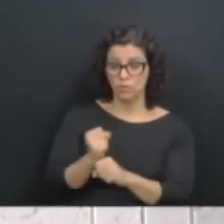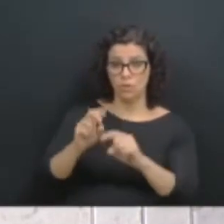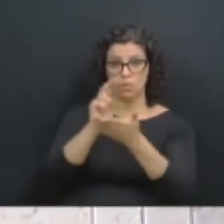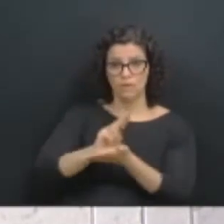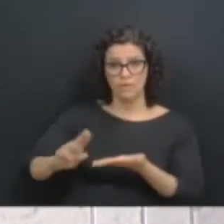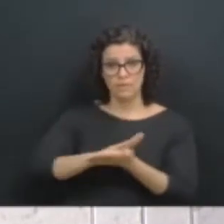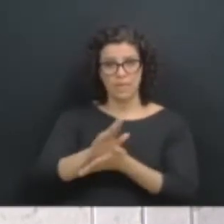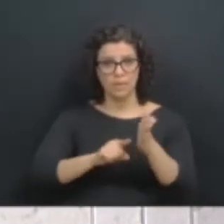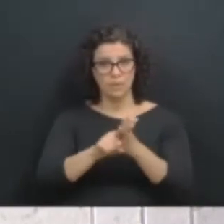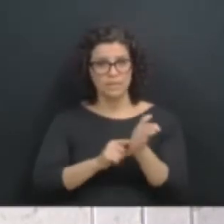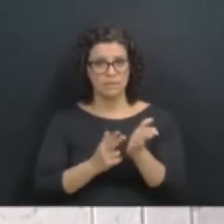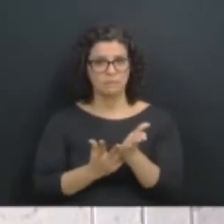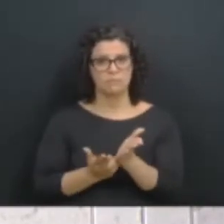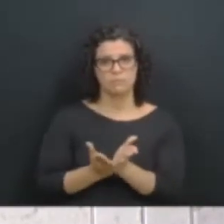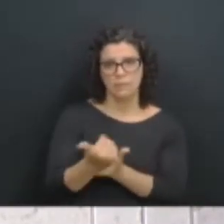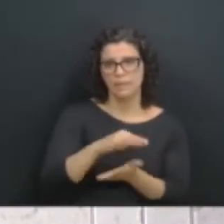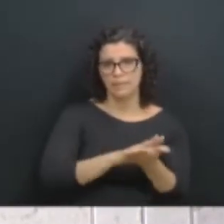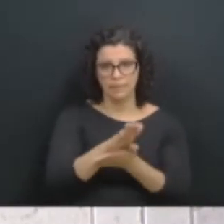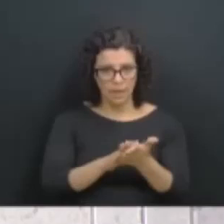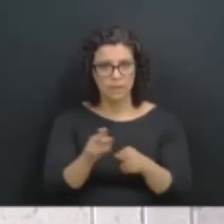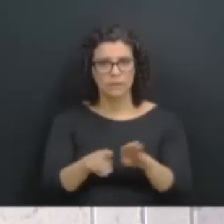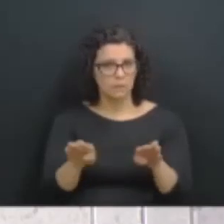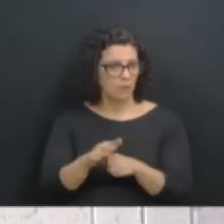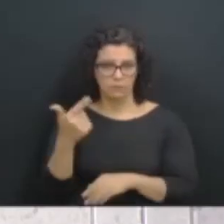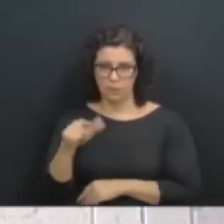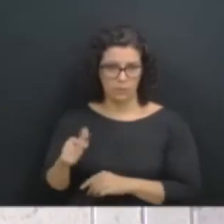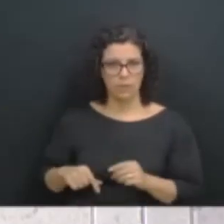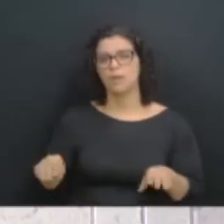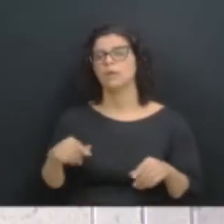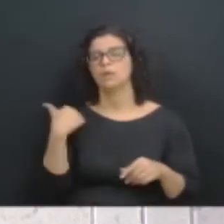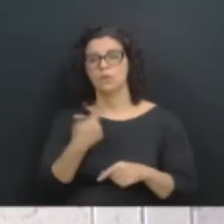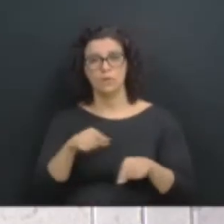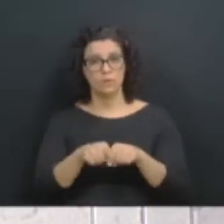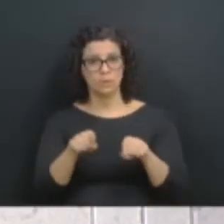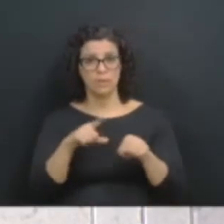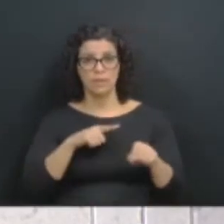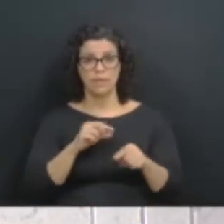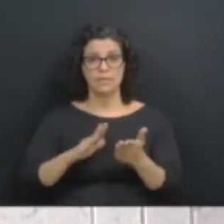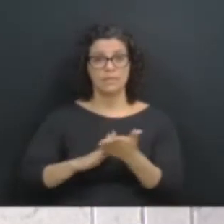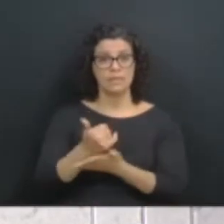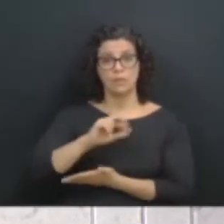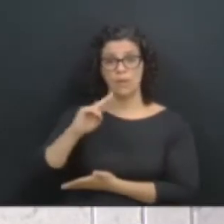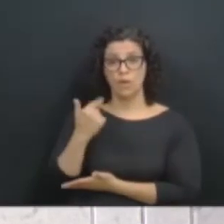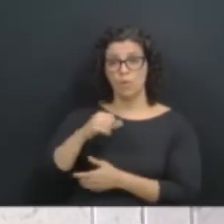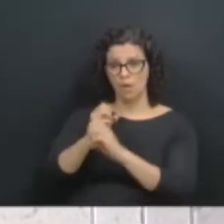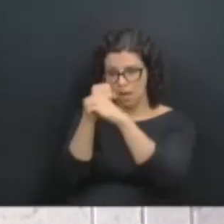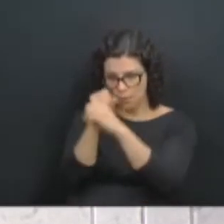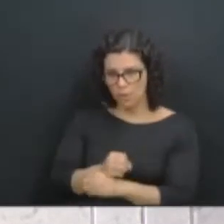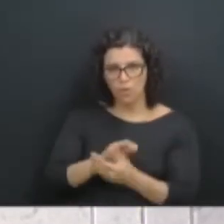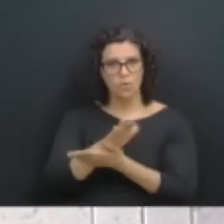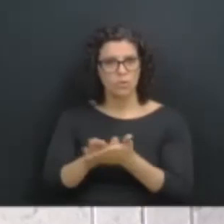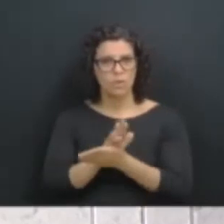tem aumentado a pesquisa científica, não tem serviço de extensão, não tem o serviço de extensão dos HUs, dos laboratórios, ou aumento